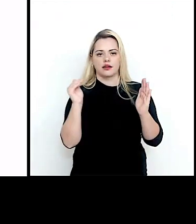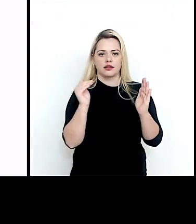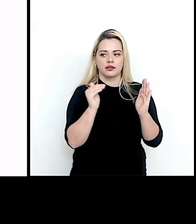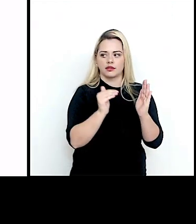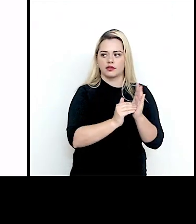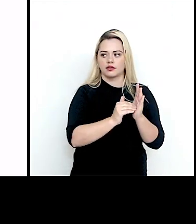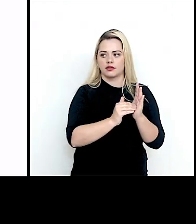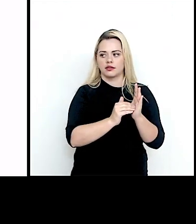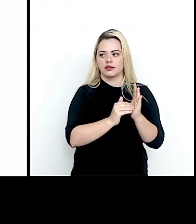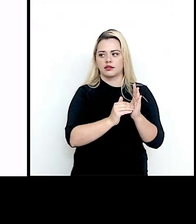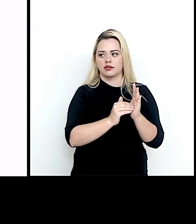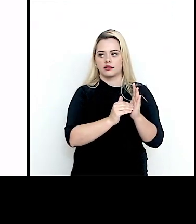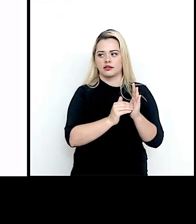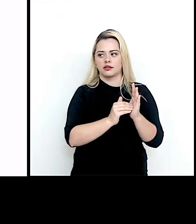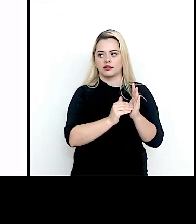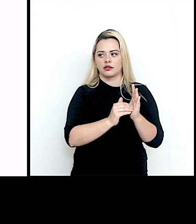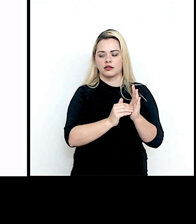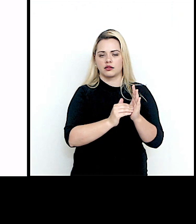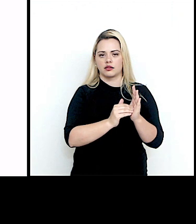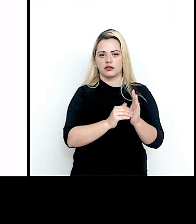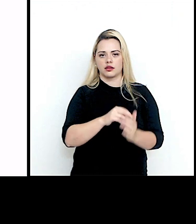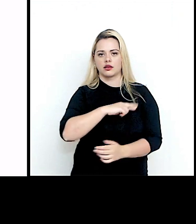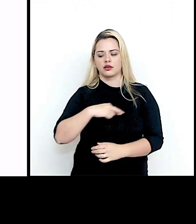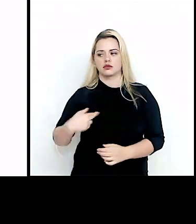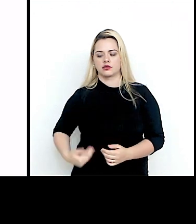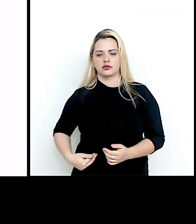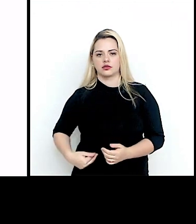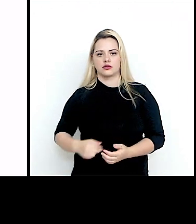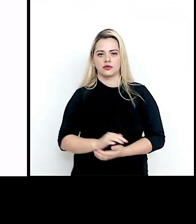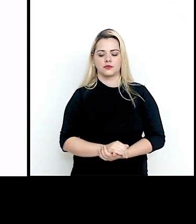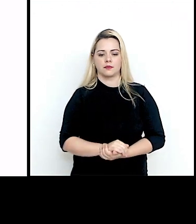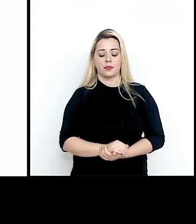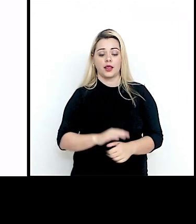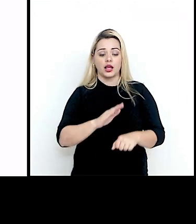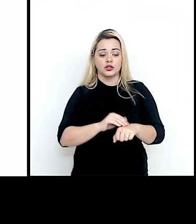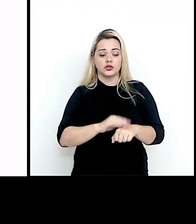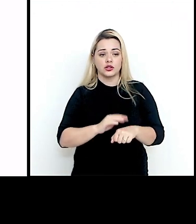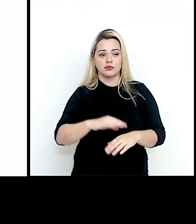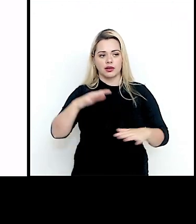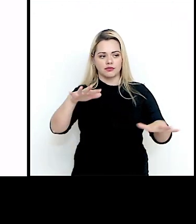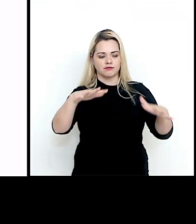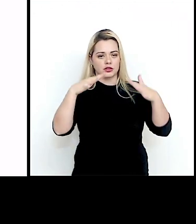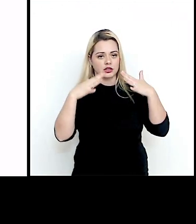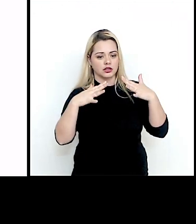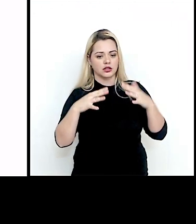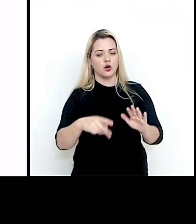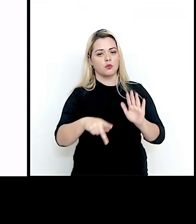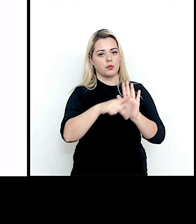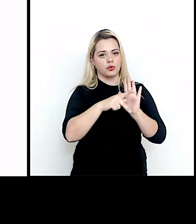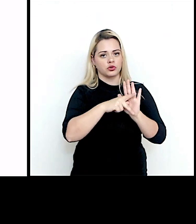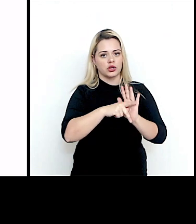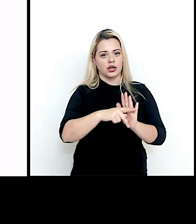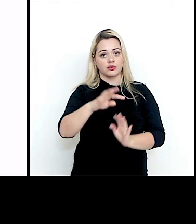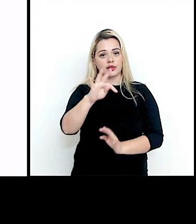o Cazaquistão e também Chega aqui na China já chama atenção para esse projeto que é muito interessante é o pap